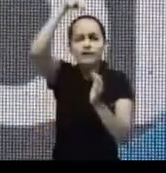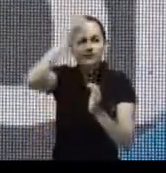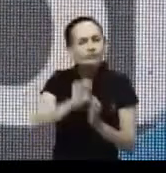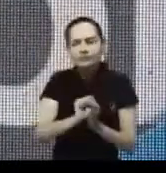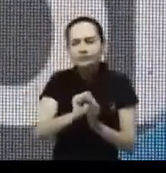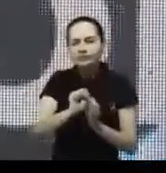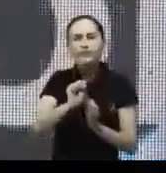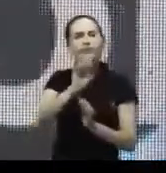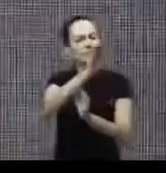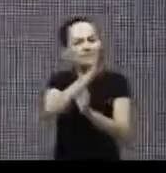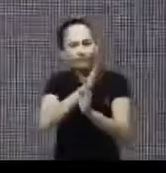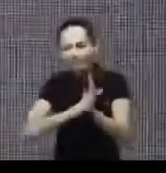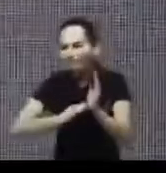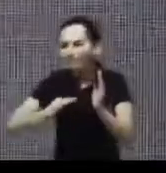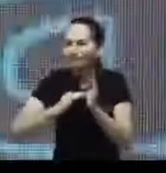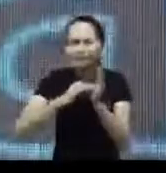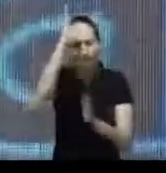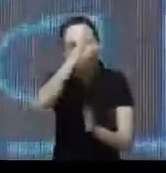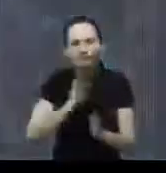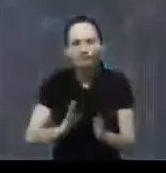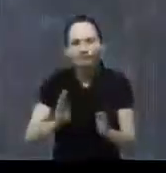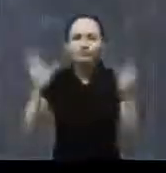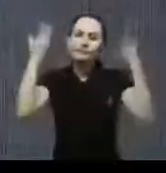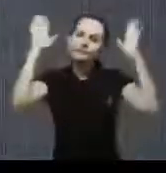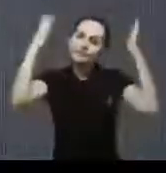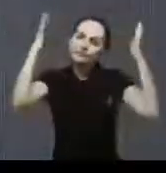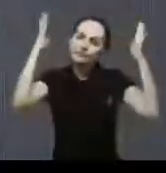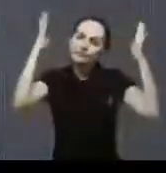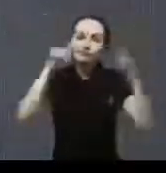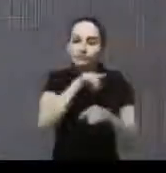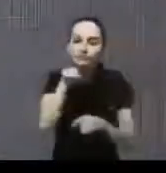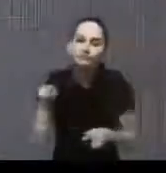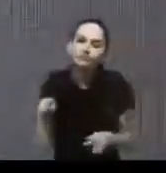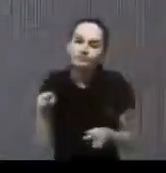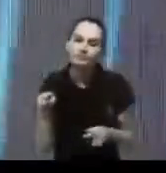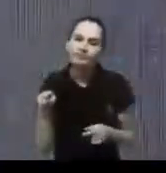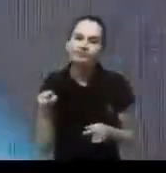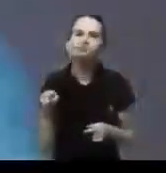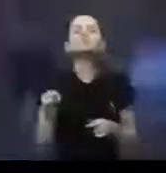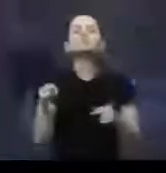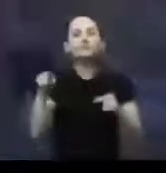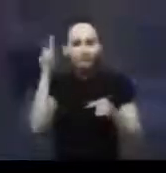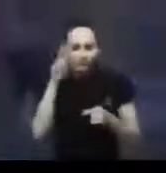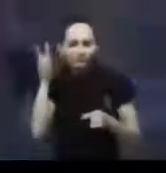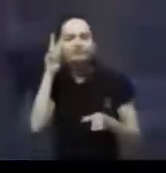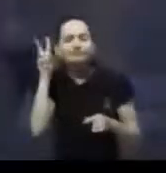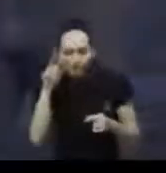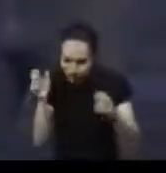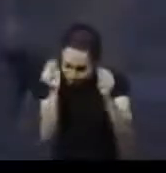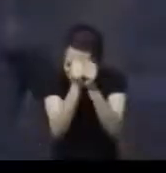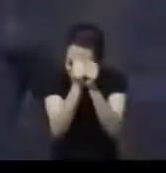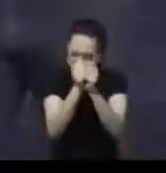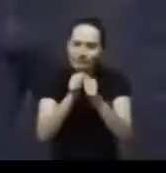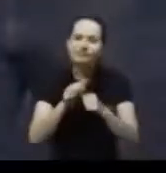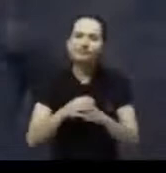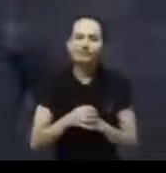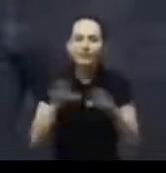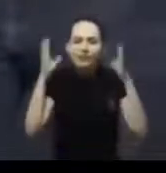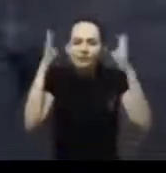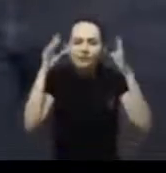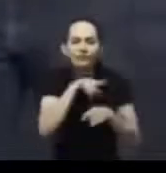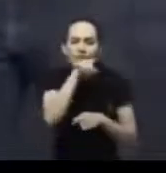Brasil em toda a rede de concessionários parabéns para você faz parte dessa história Parabéns para você